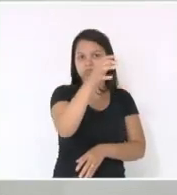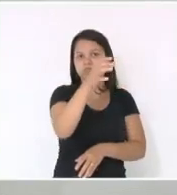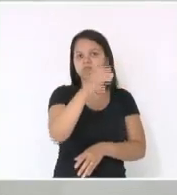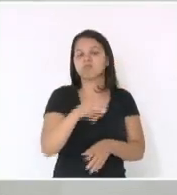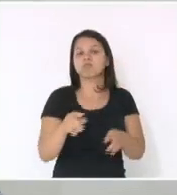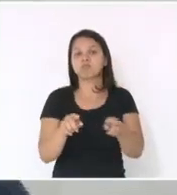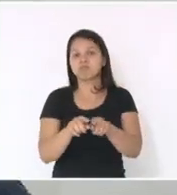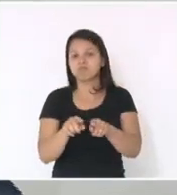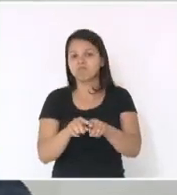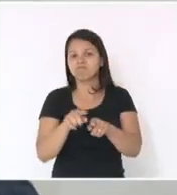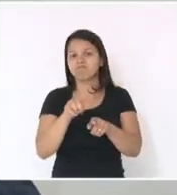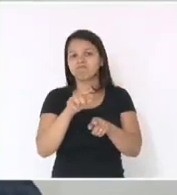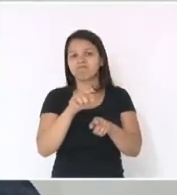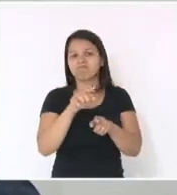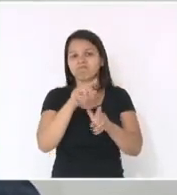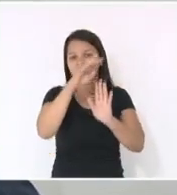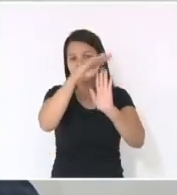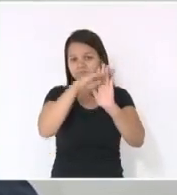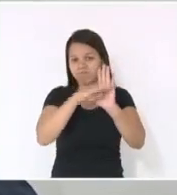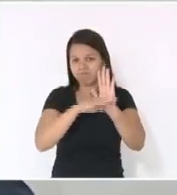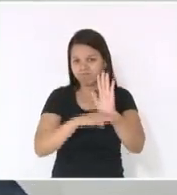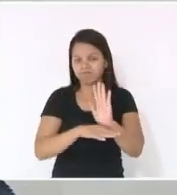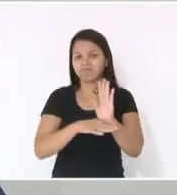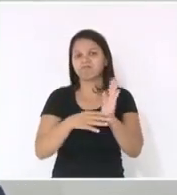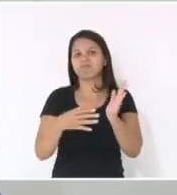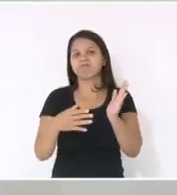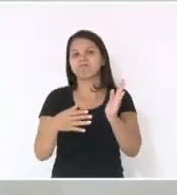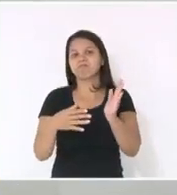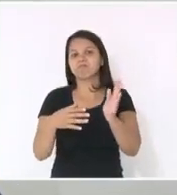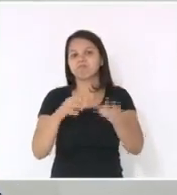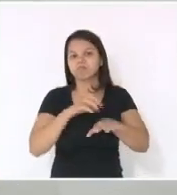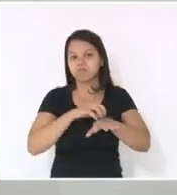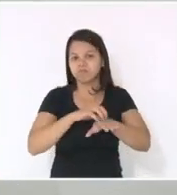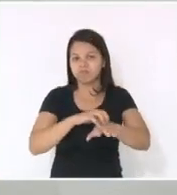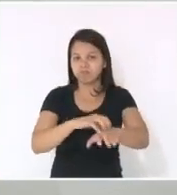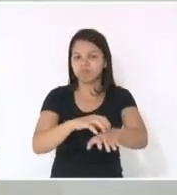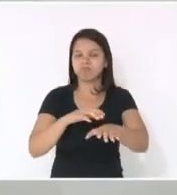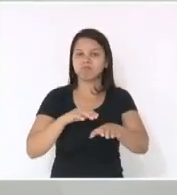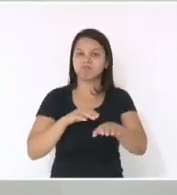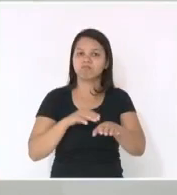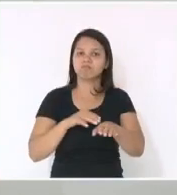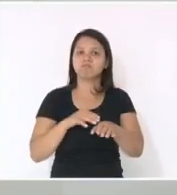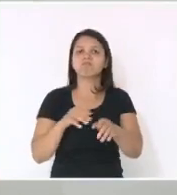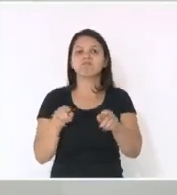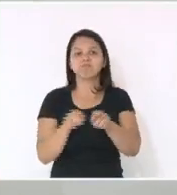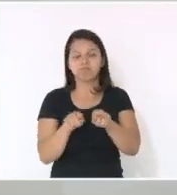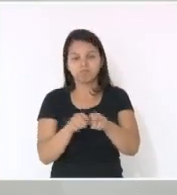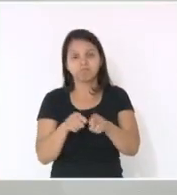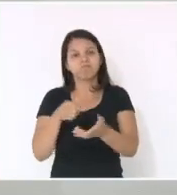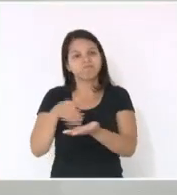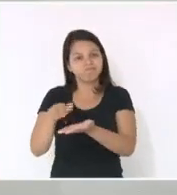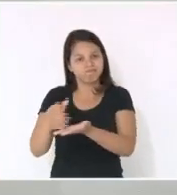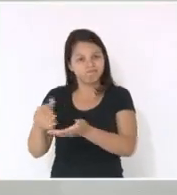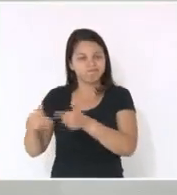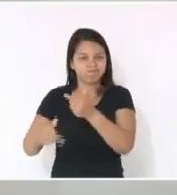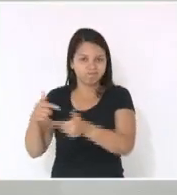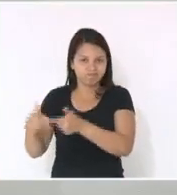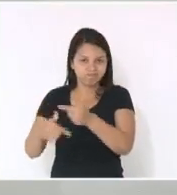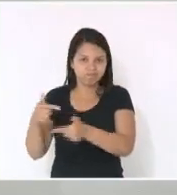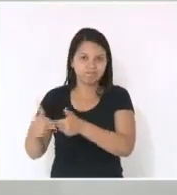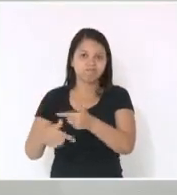queda expressiva do movimento de cargas, de impacto na geração de emprego e renda, de movimento